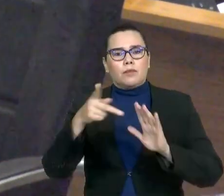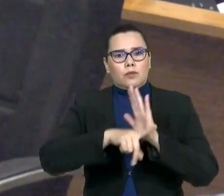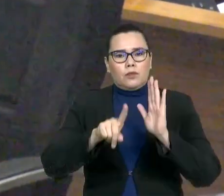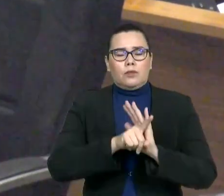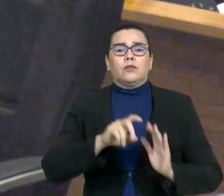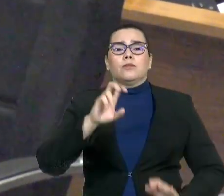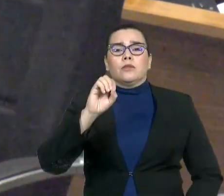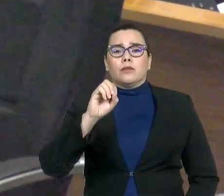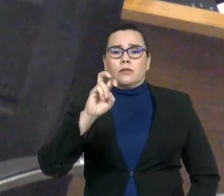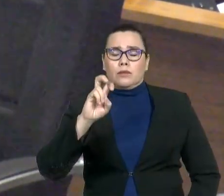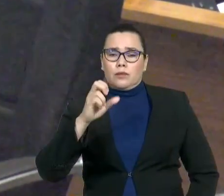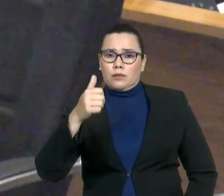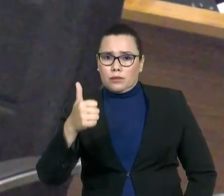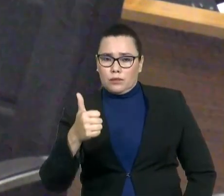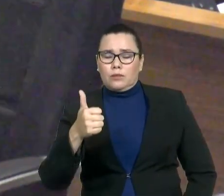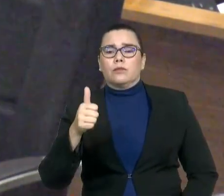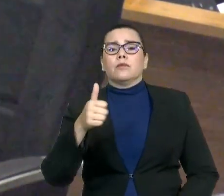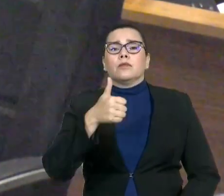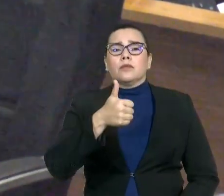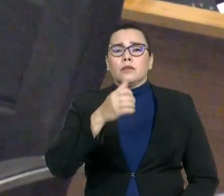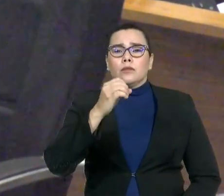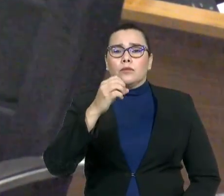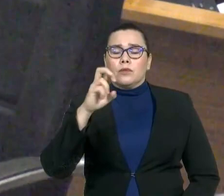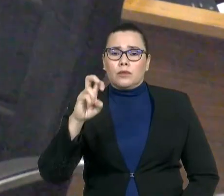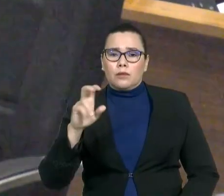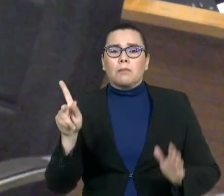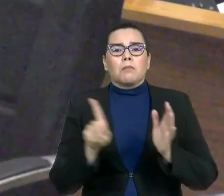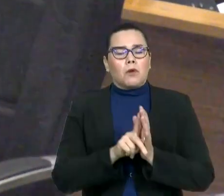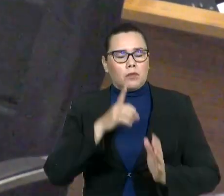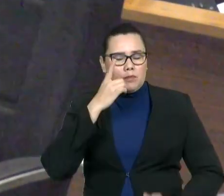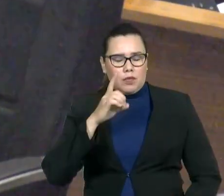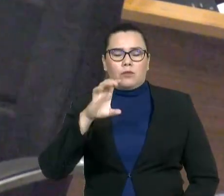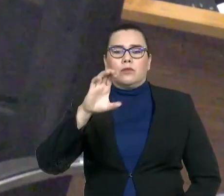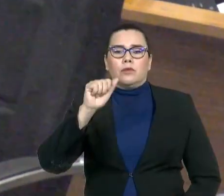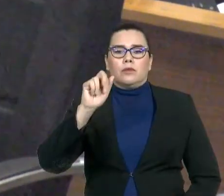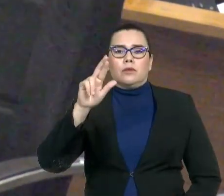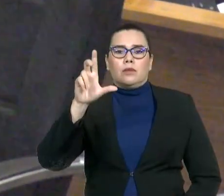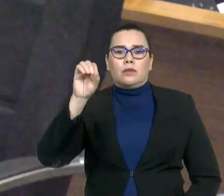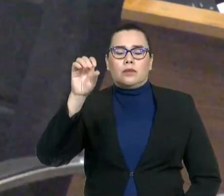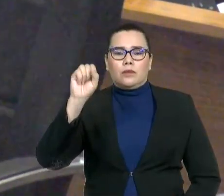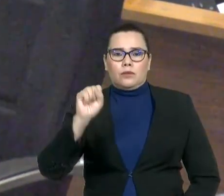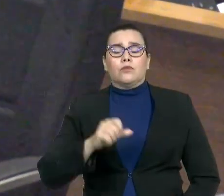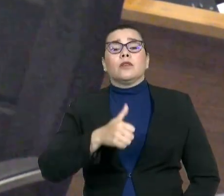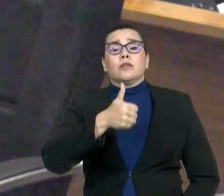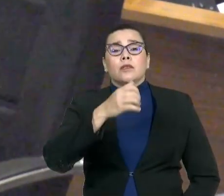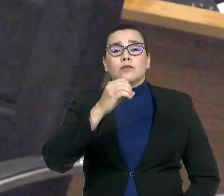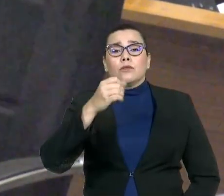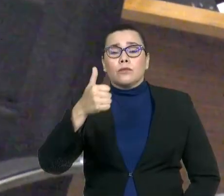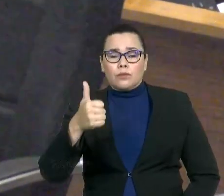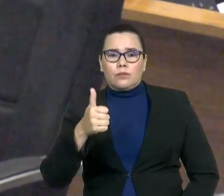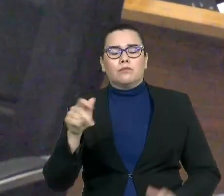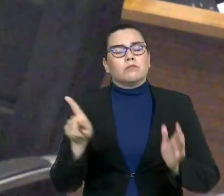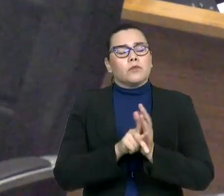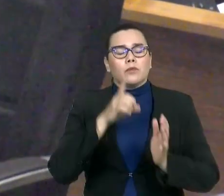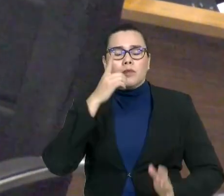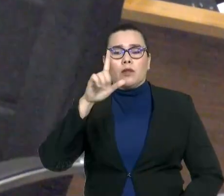051 e 105, de autoria do deputado Carlos Lula. 101, deputado Rodrigo Lago.